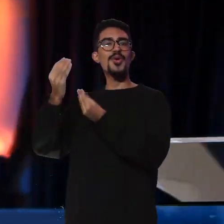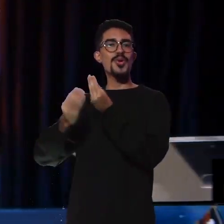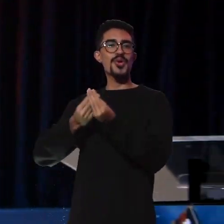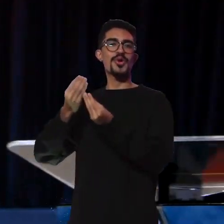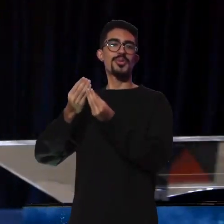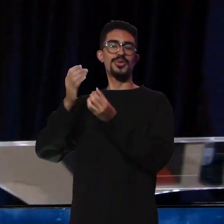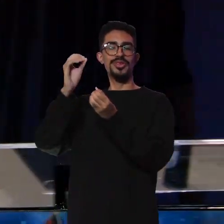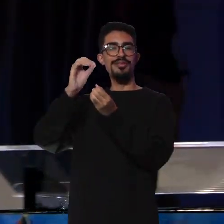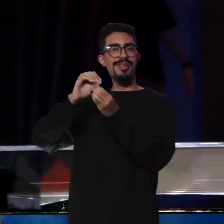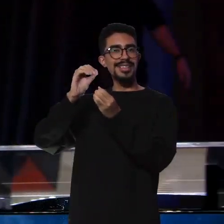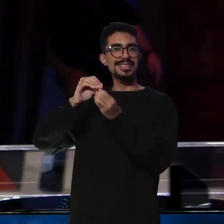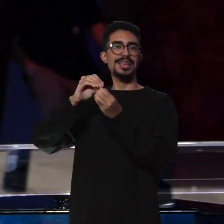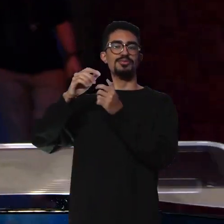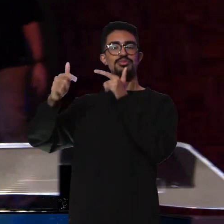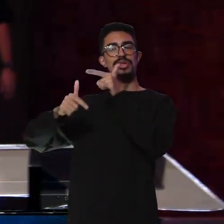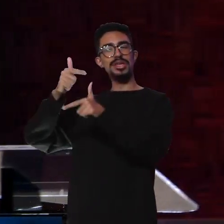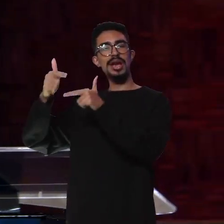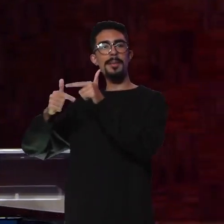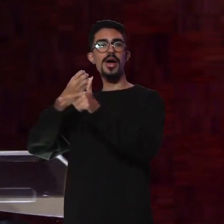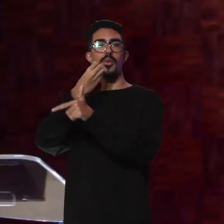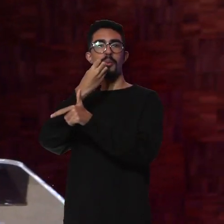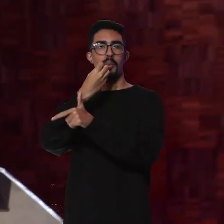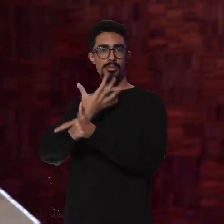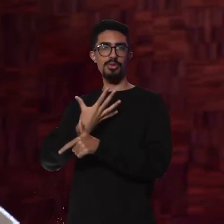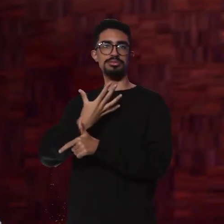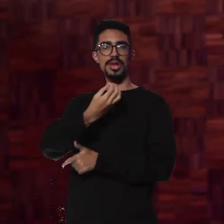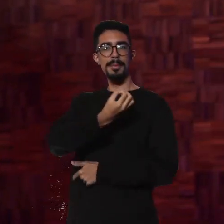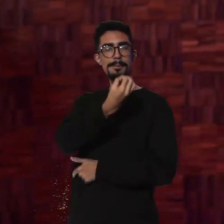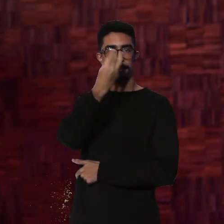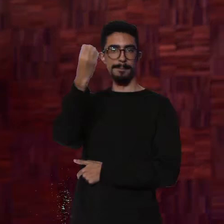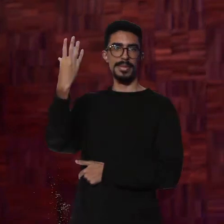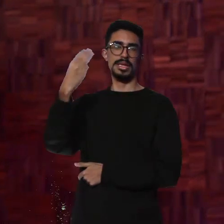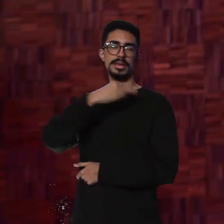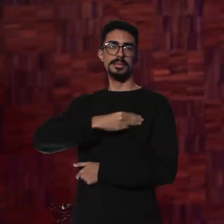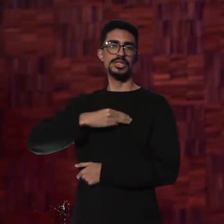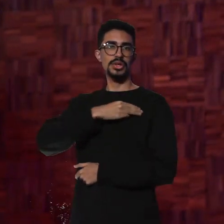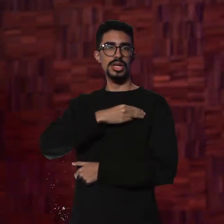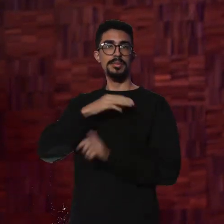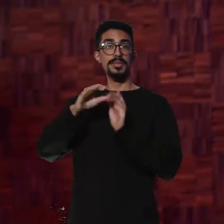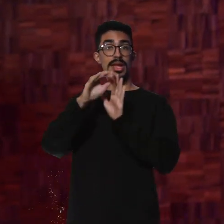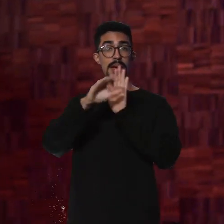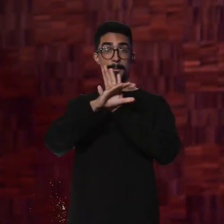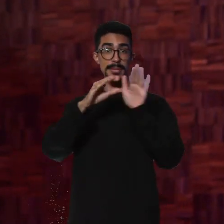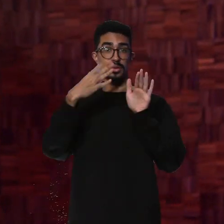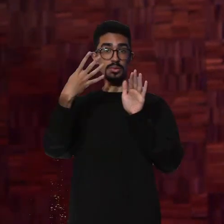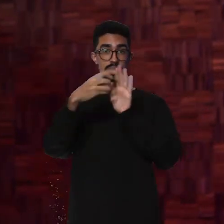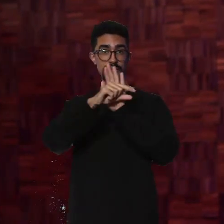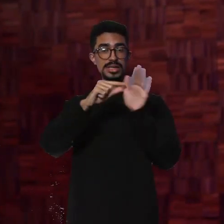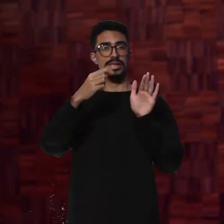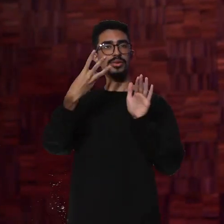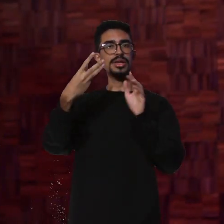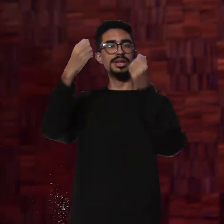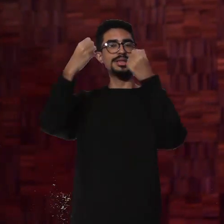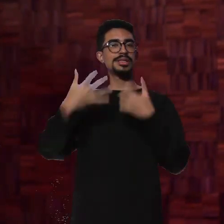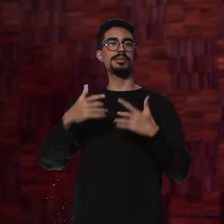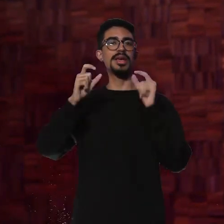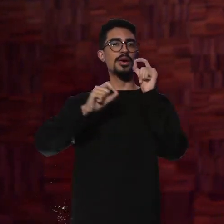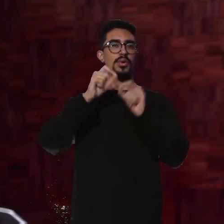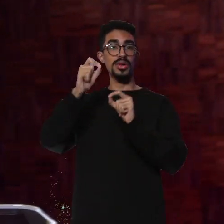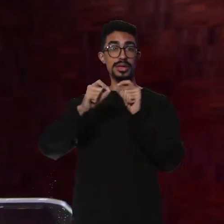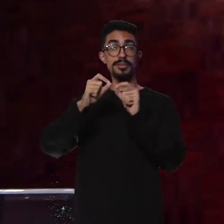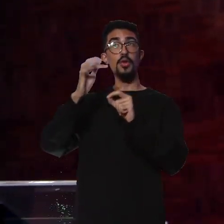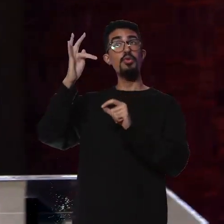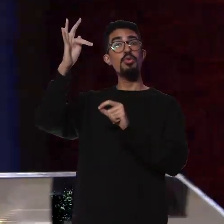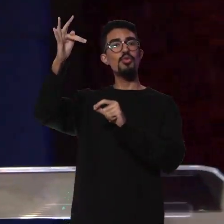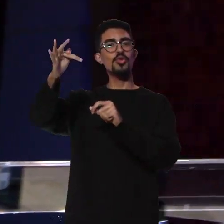colocar uma série de coisas, mas inclusive no capítulo 4, versículo 3, ele vai dizer: vai chegar o tempo em que as